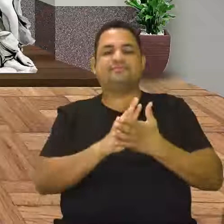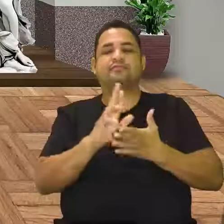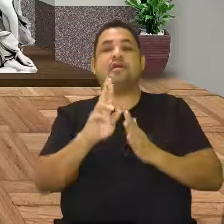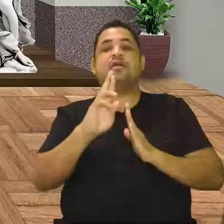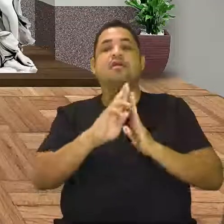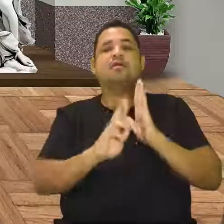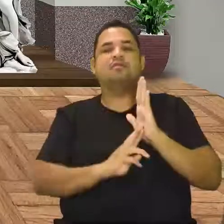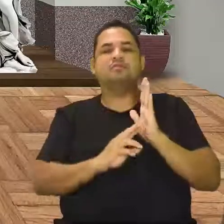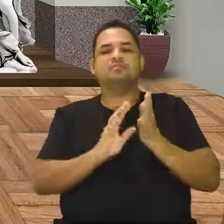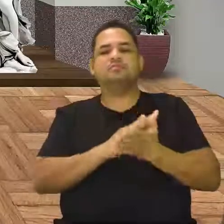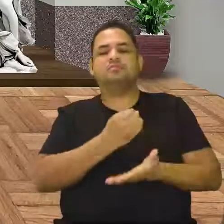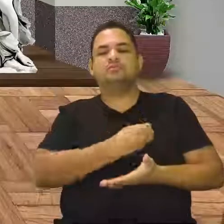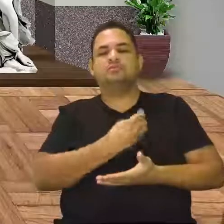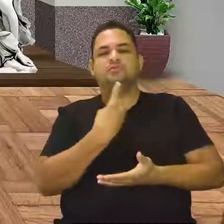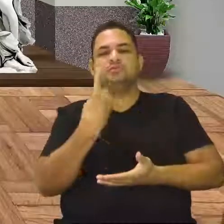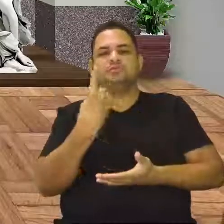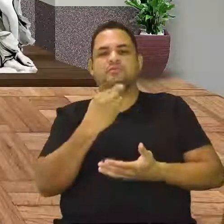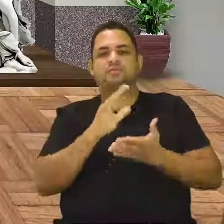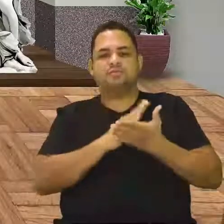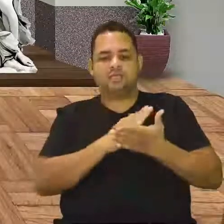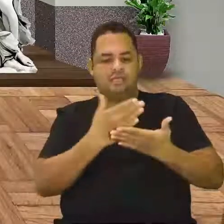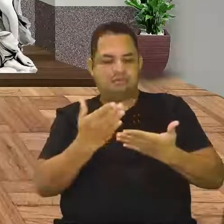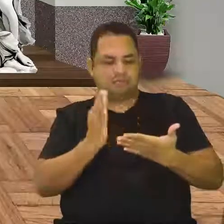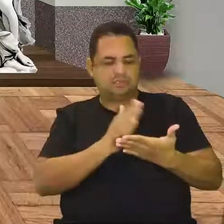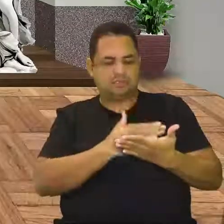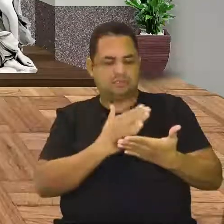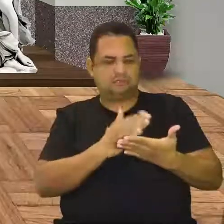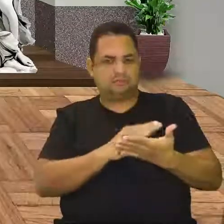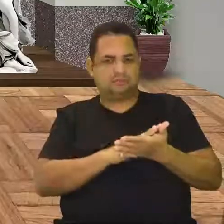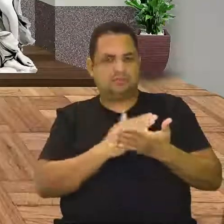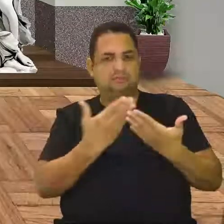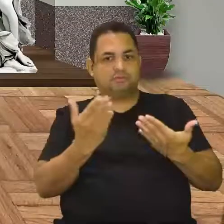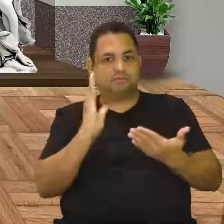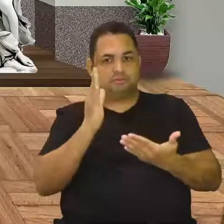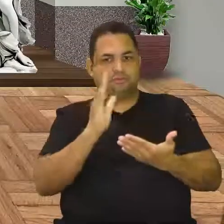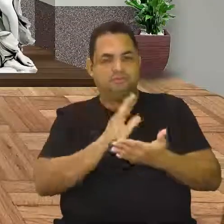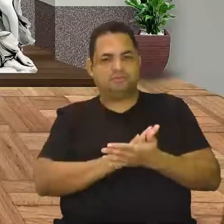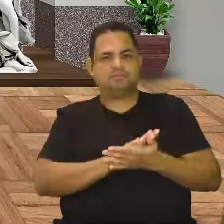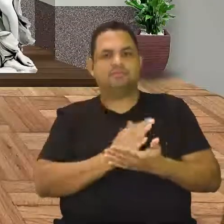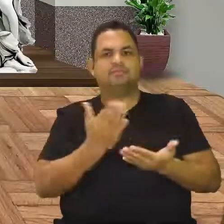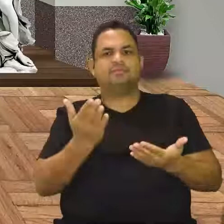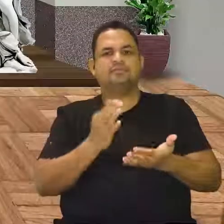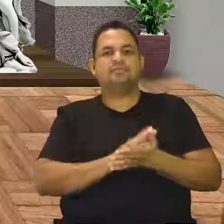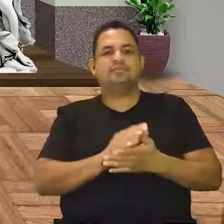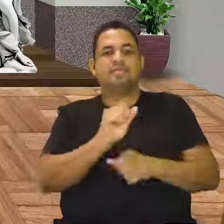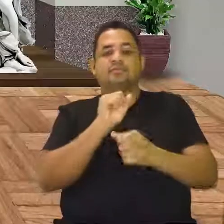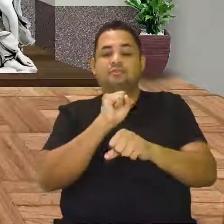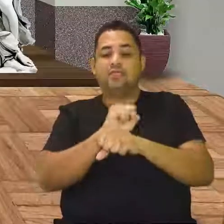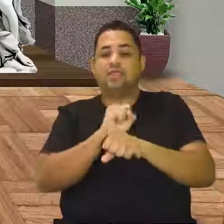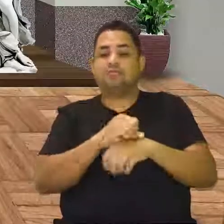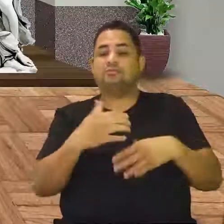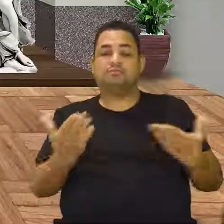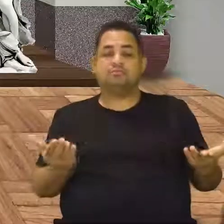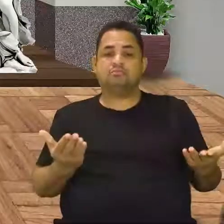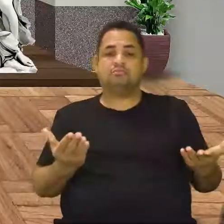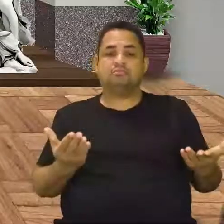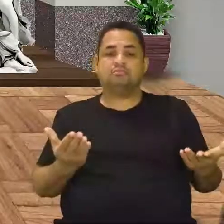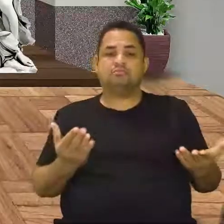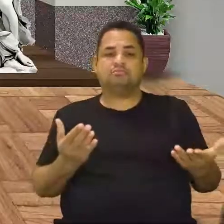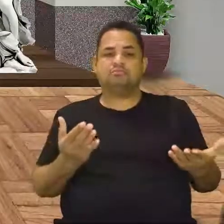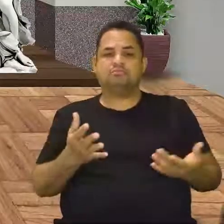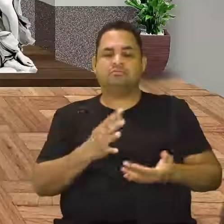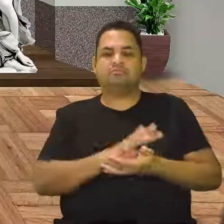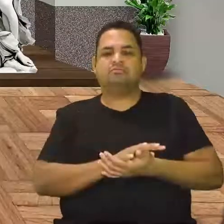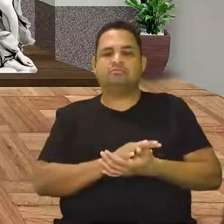nossa regra Regra número Abre o teu caderno já abriu bora bora bora tô esperando esperando não